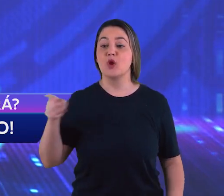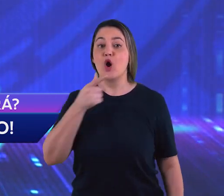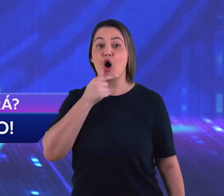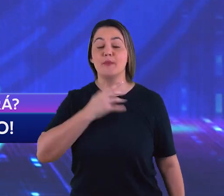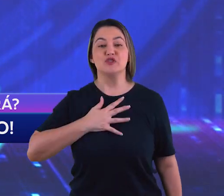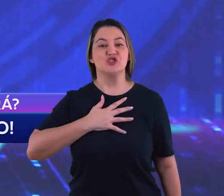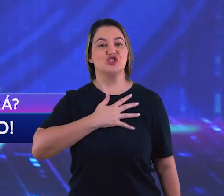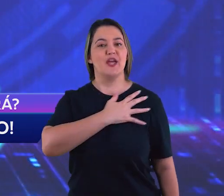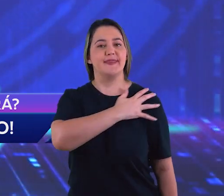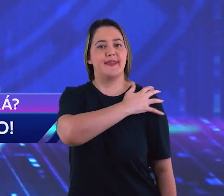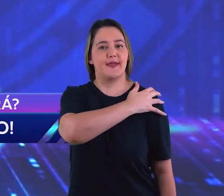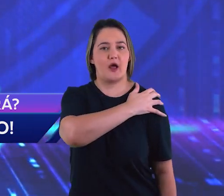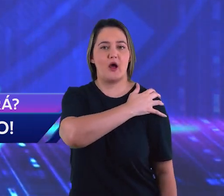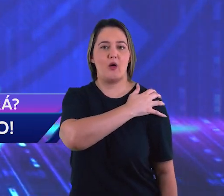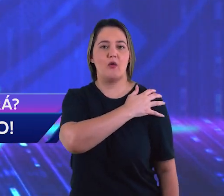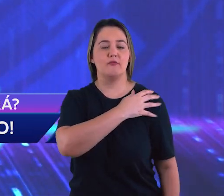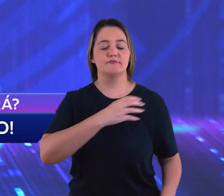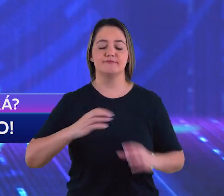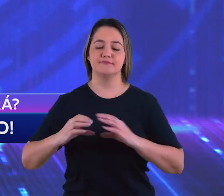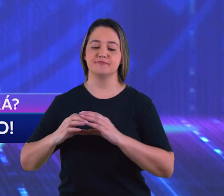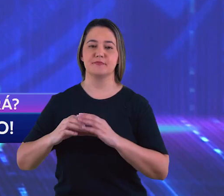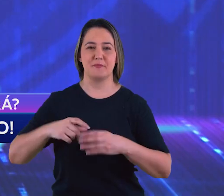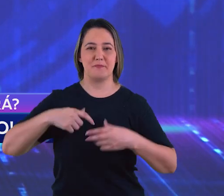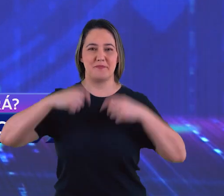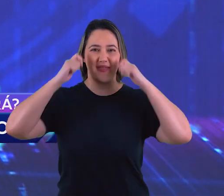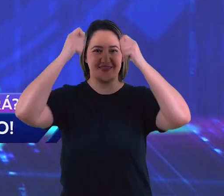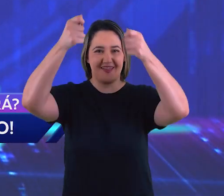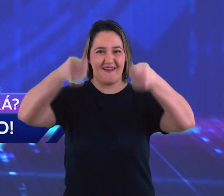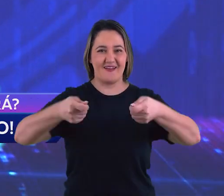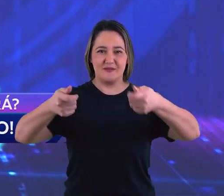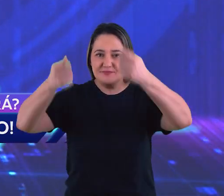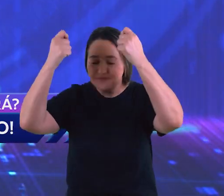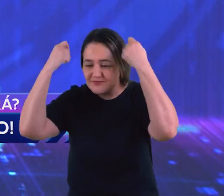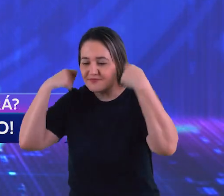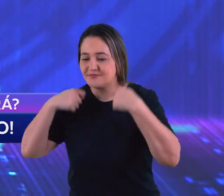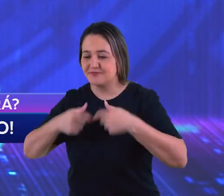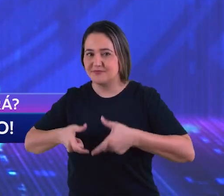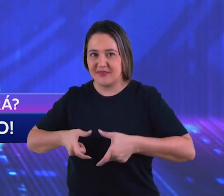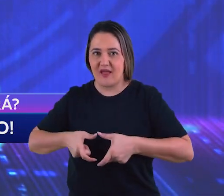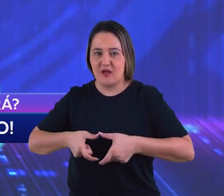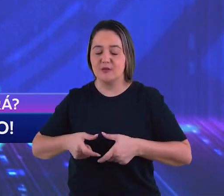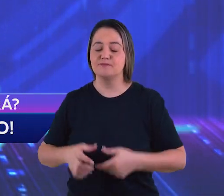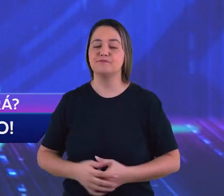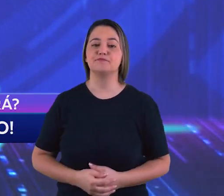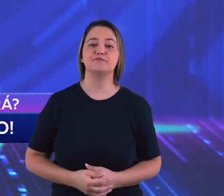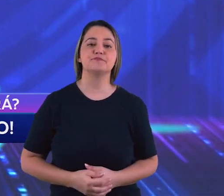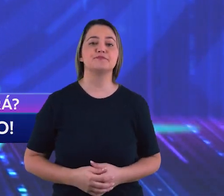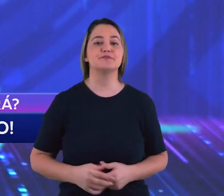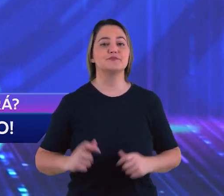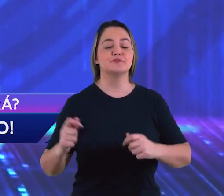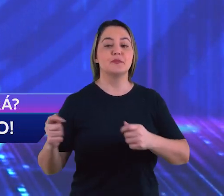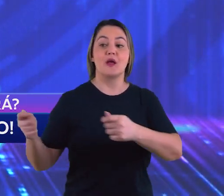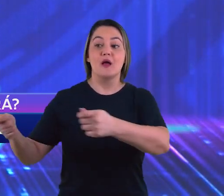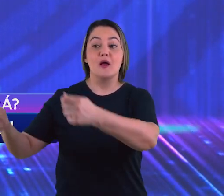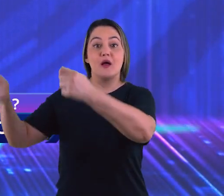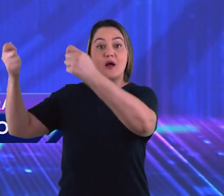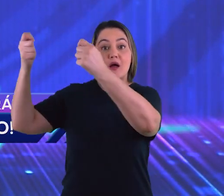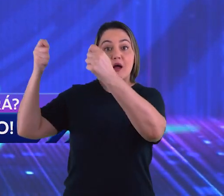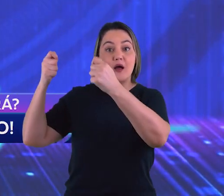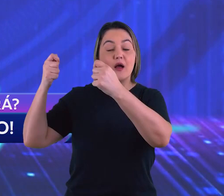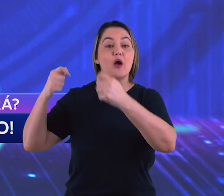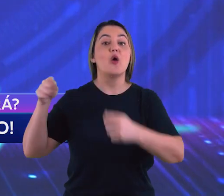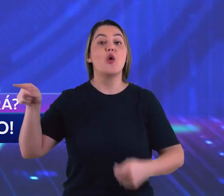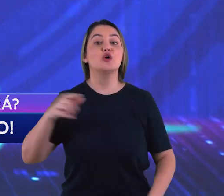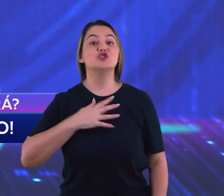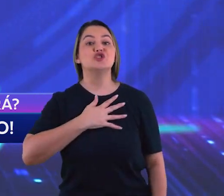general estava para entregar a medalha a este soldado. Mas na hora que ele estava para receber